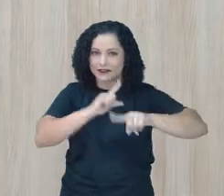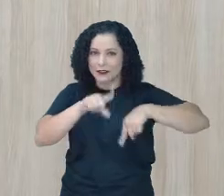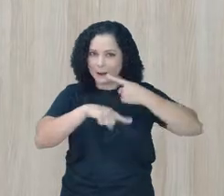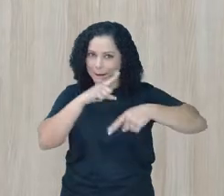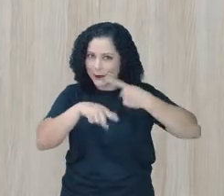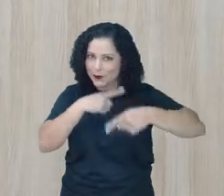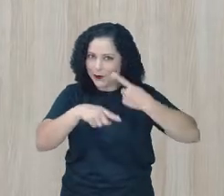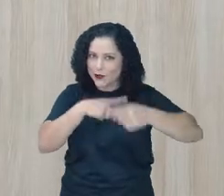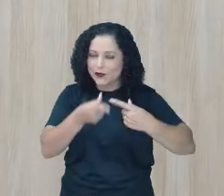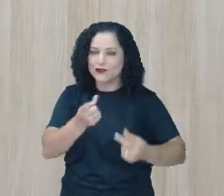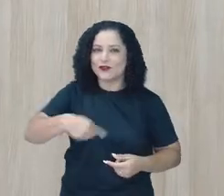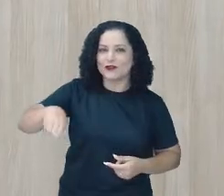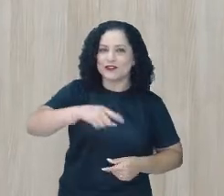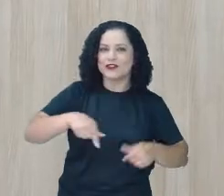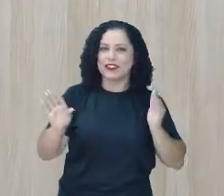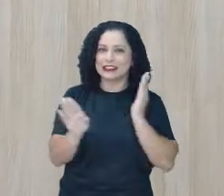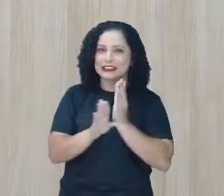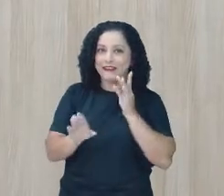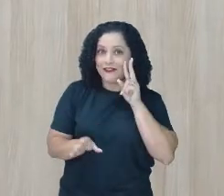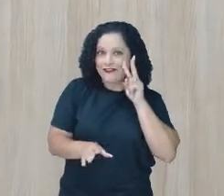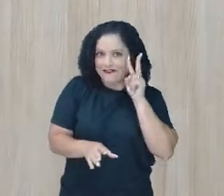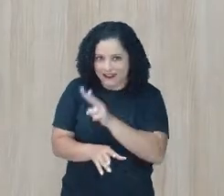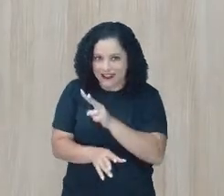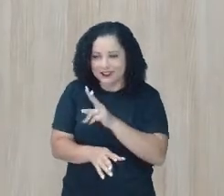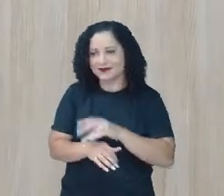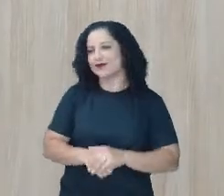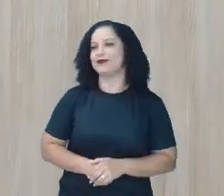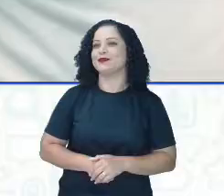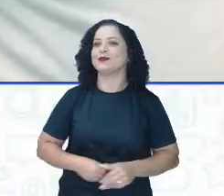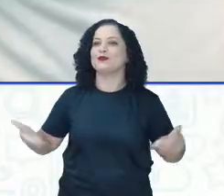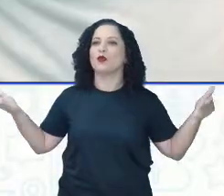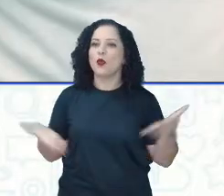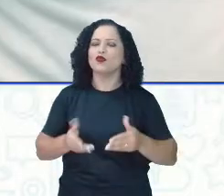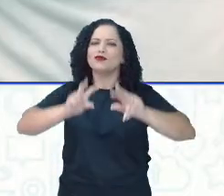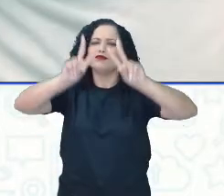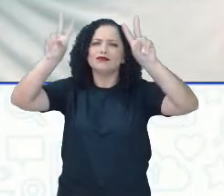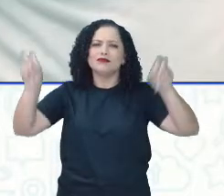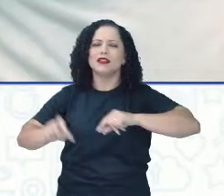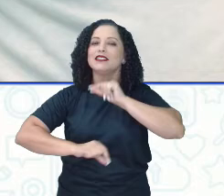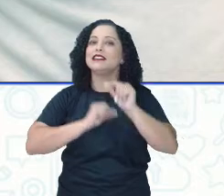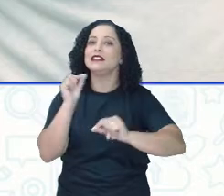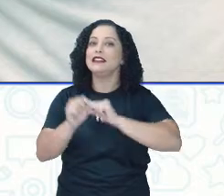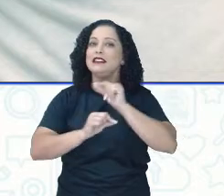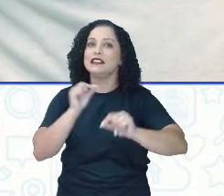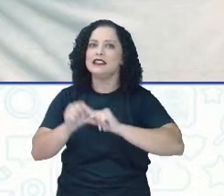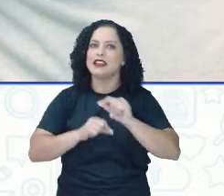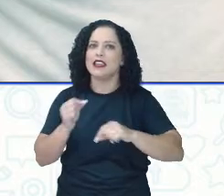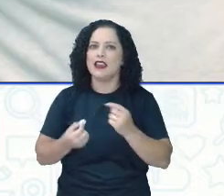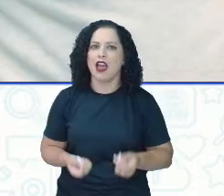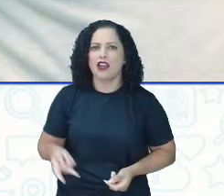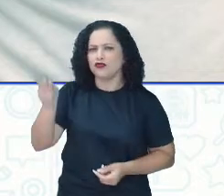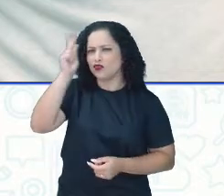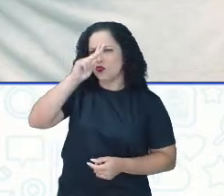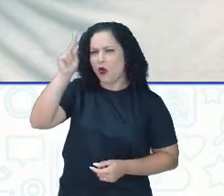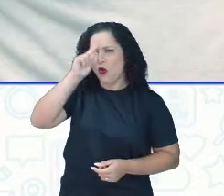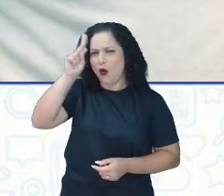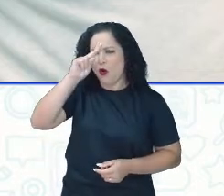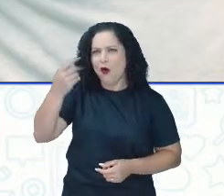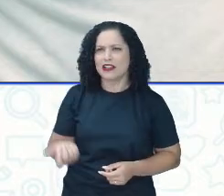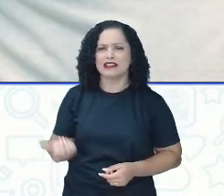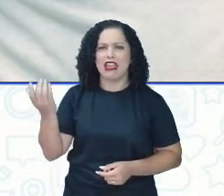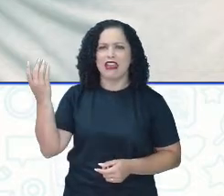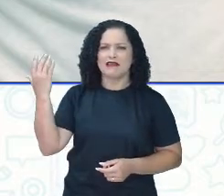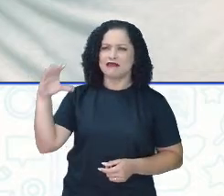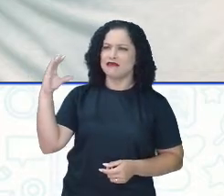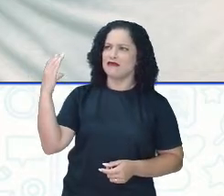conversando e vocês descobrem depois, tá certo? Hoje a gente vai continuar falando um pouquinho sobre a ficção científica, que é esse gênero,